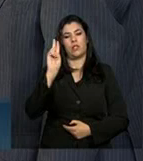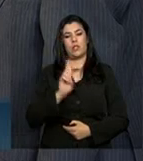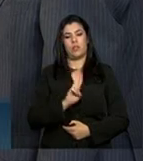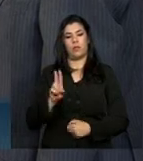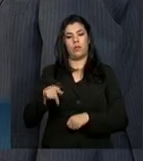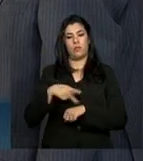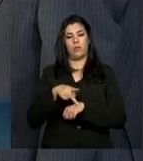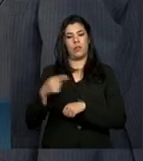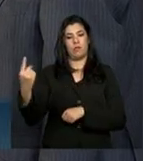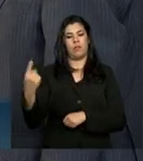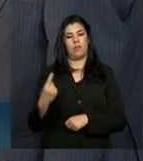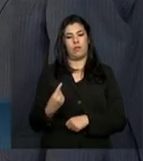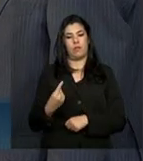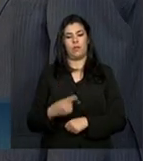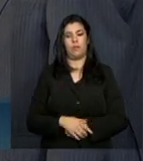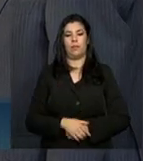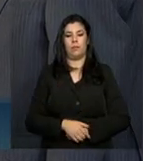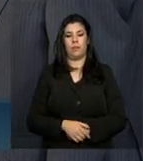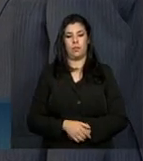representa.